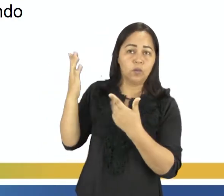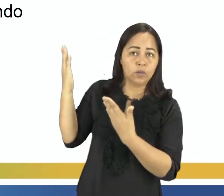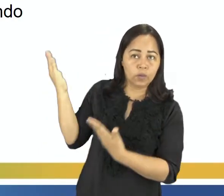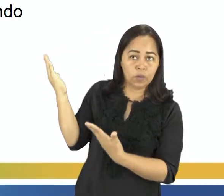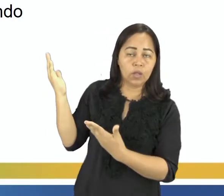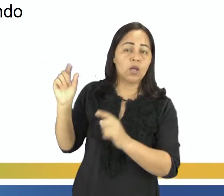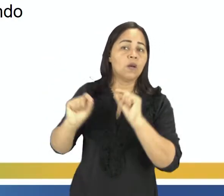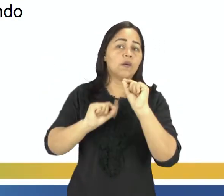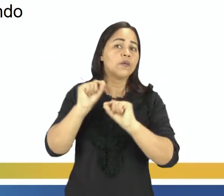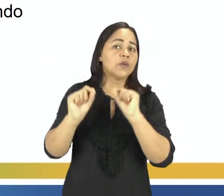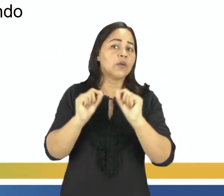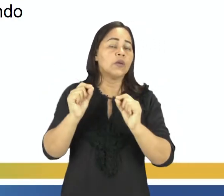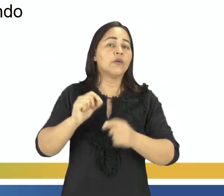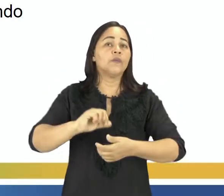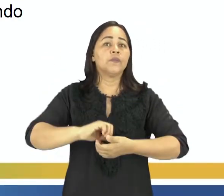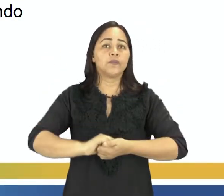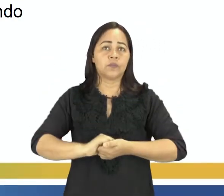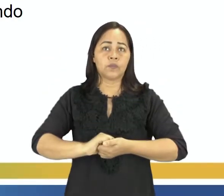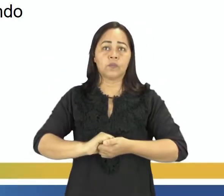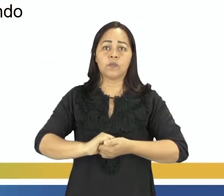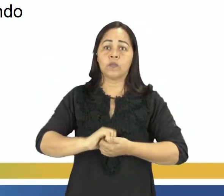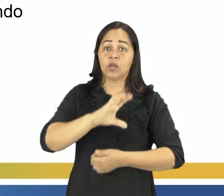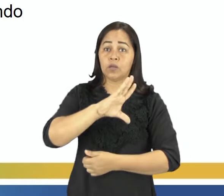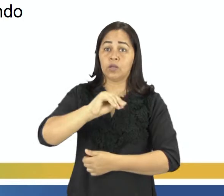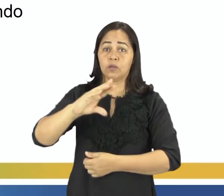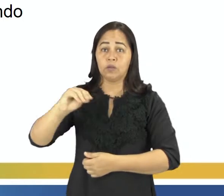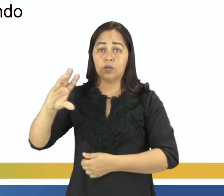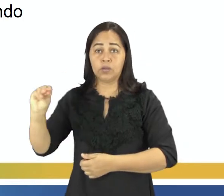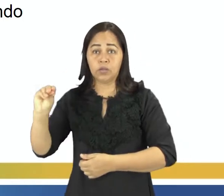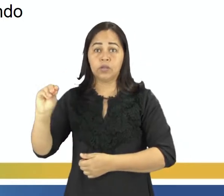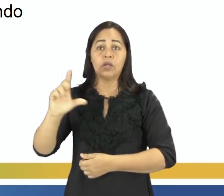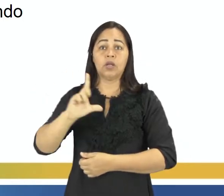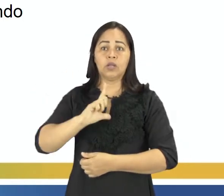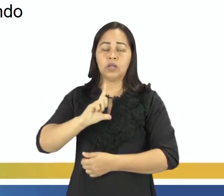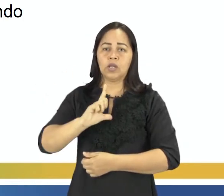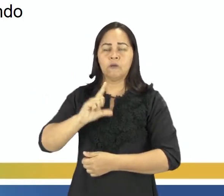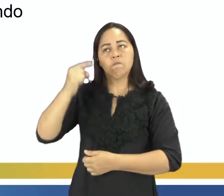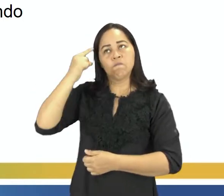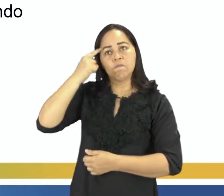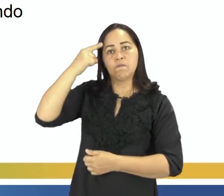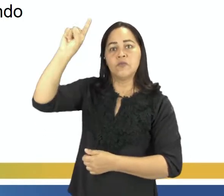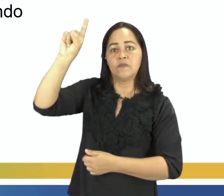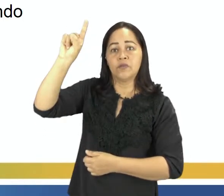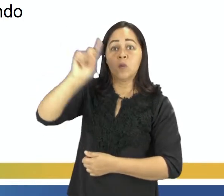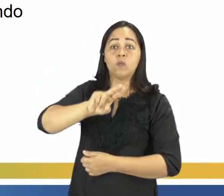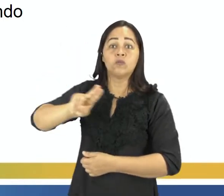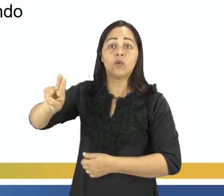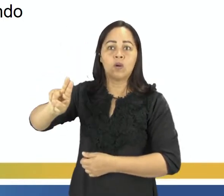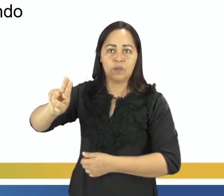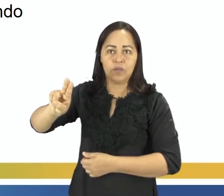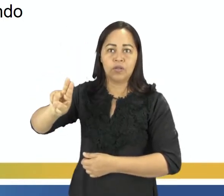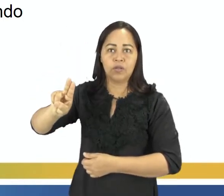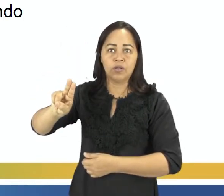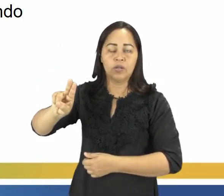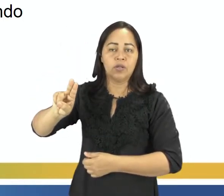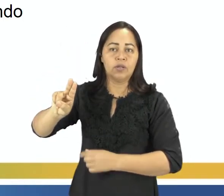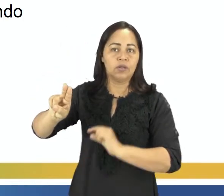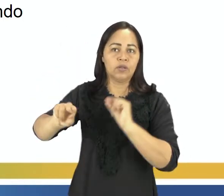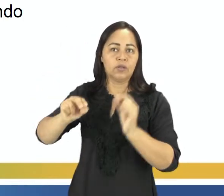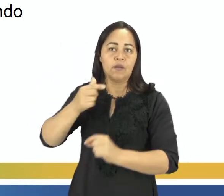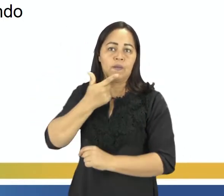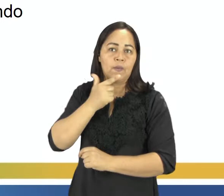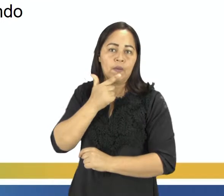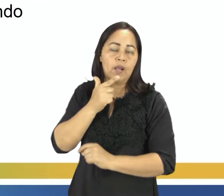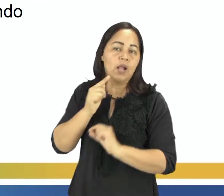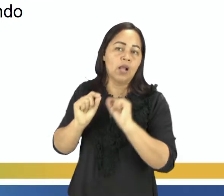Nocturno. Ainda na adolescência, adotou o nome de Pablo Neruda, inspirado no escritor tcheco Jan Neruda.